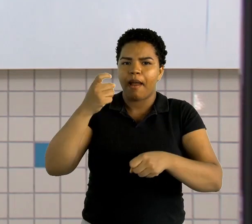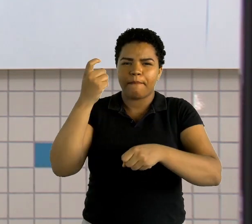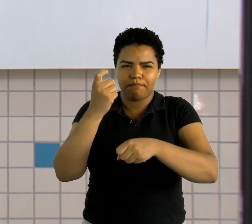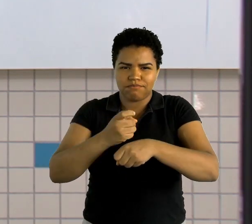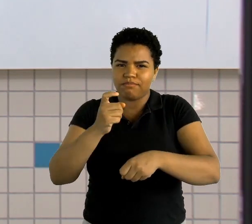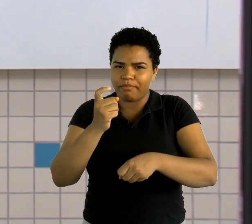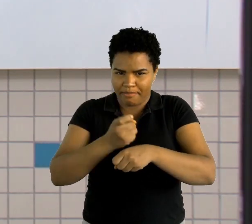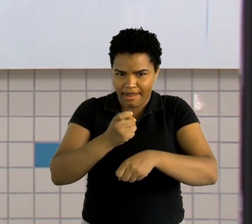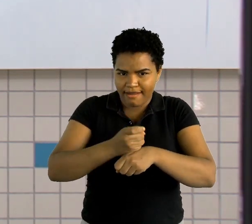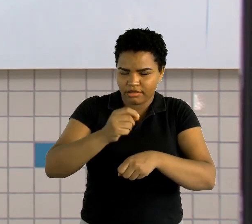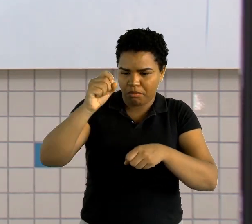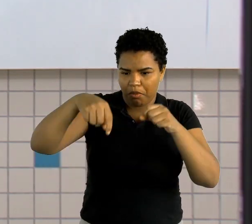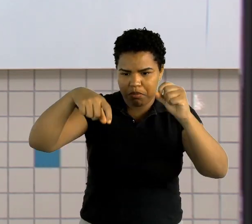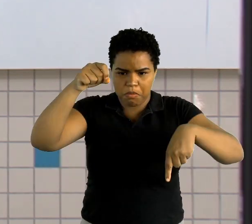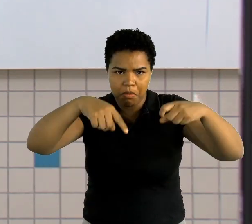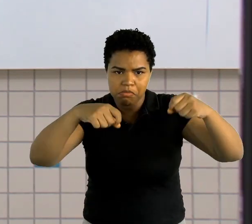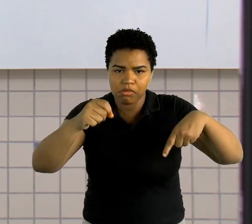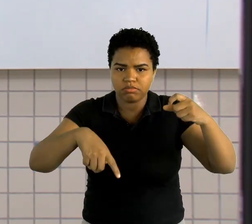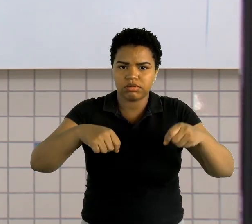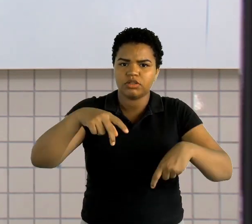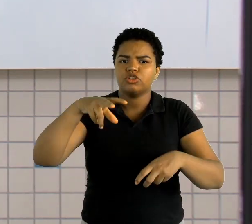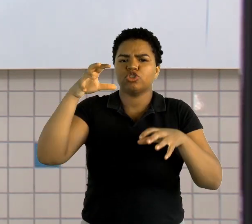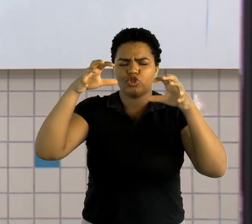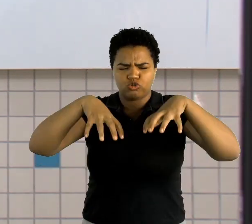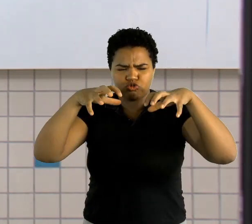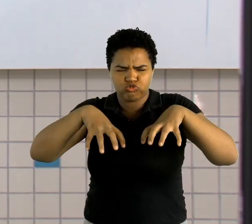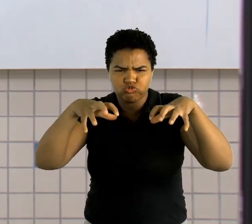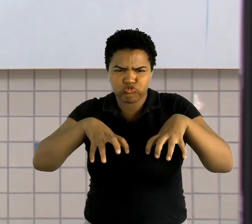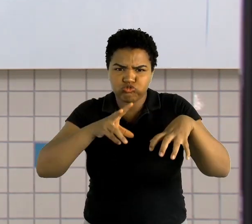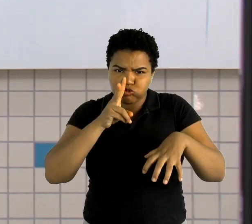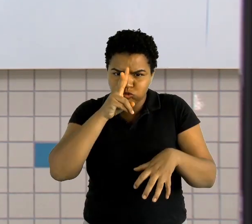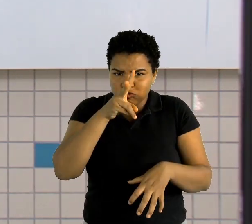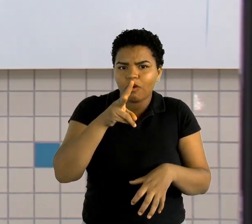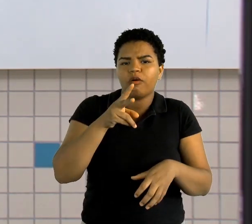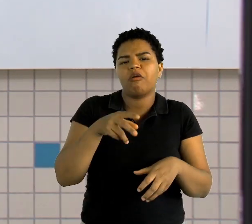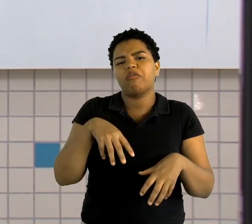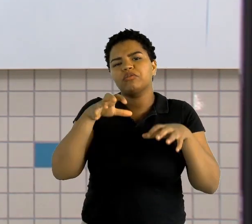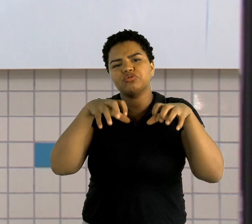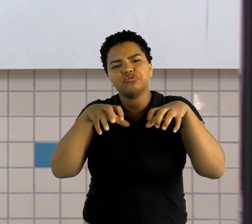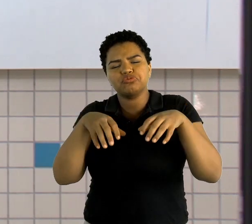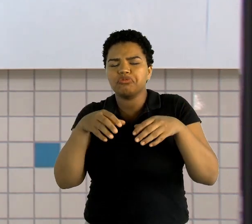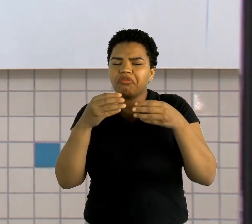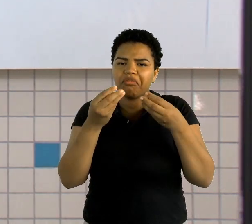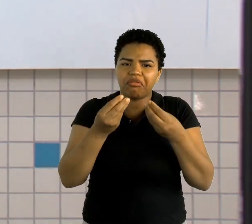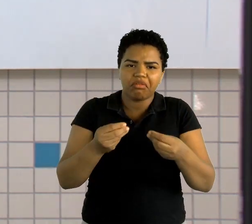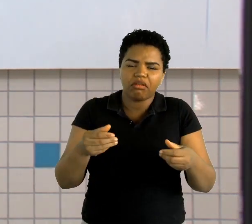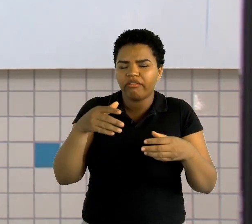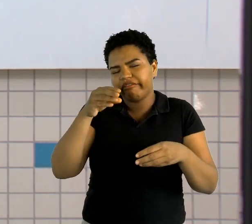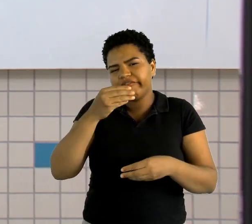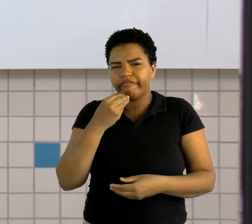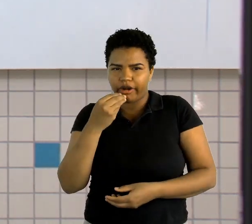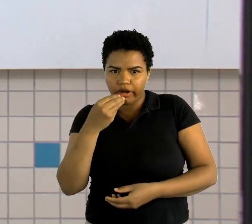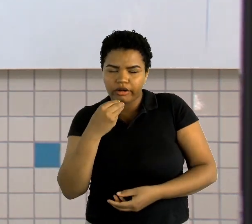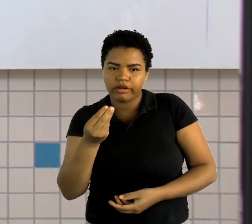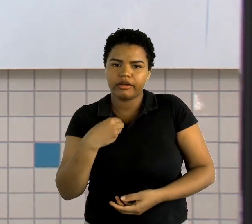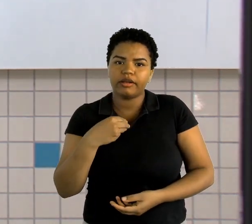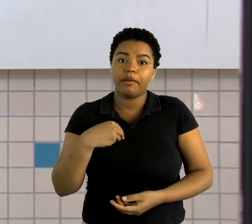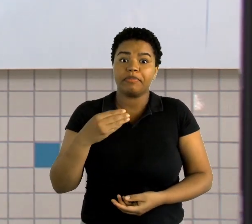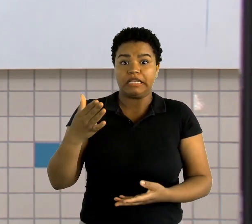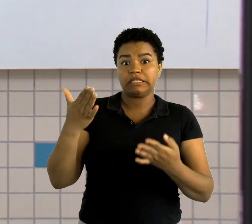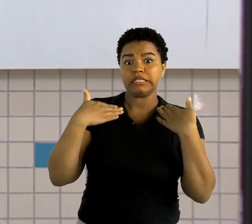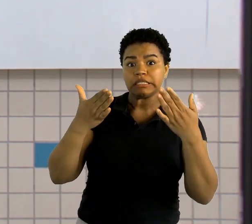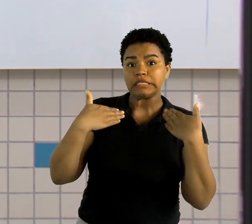orvalho, se é chuvas fortes, torrenciais, você vai perceber através dos elementos. A temperatura, se é quente, se é